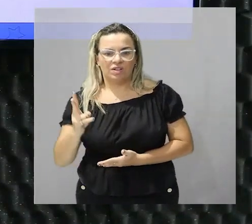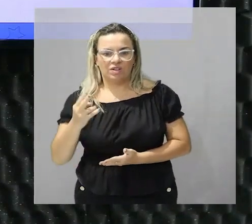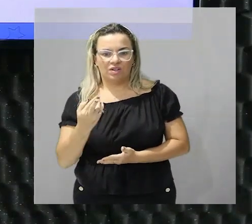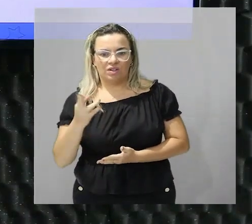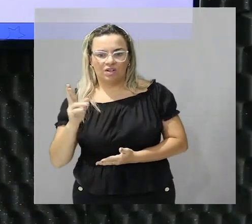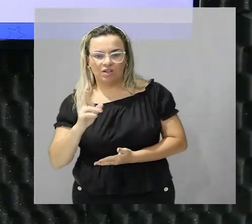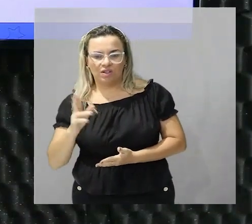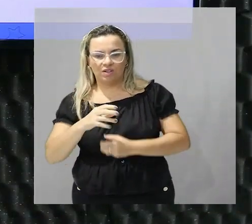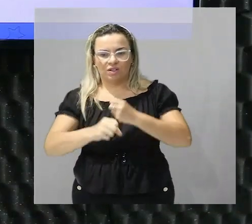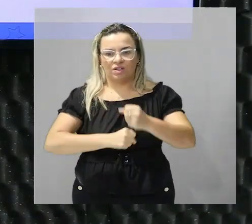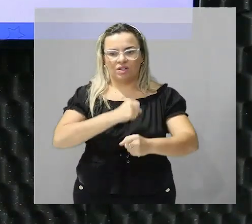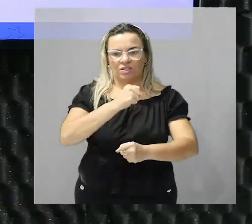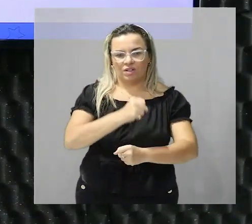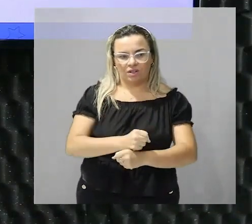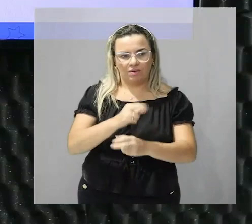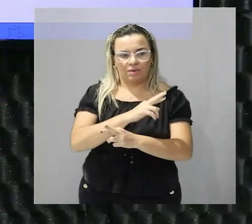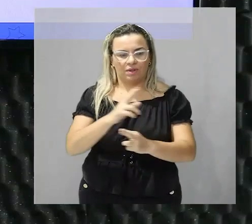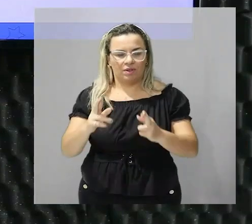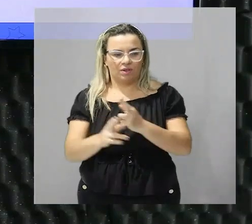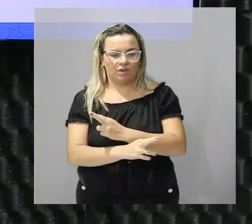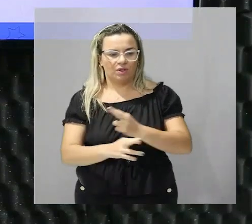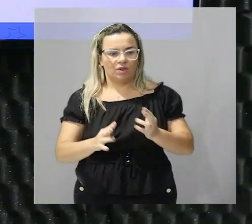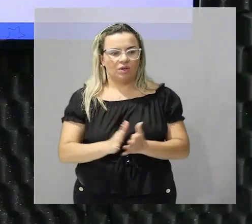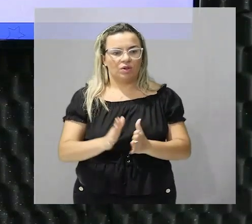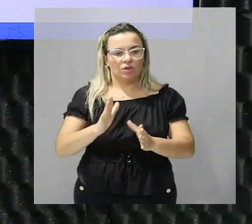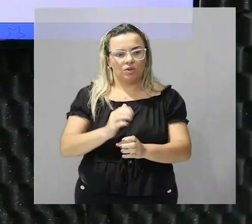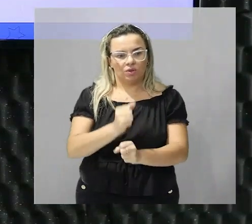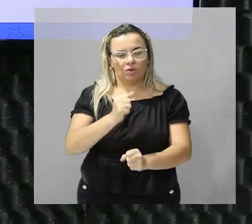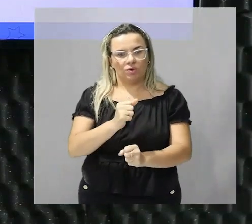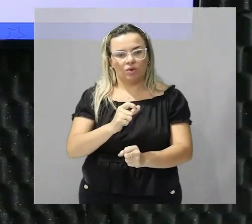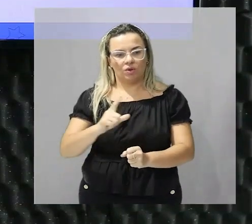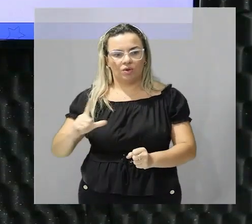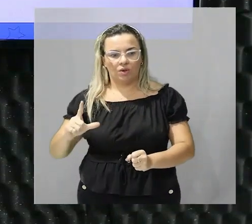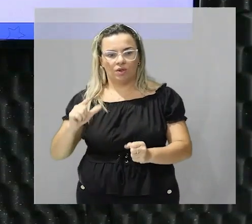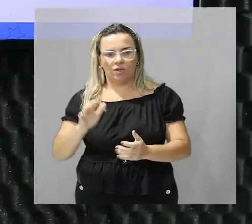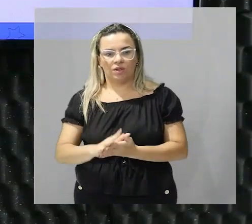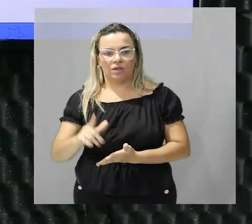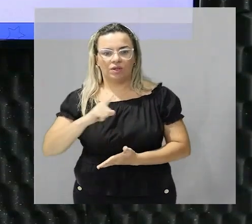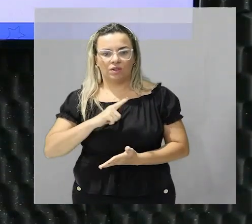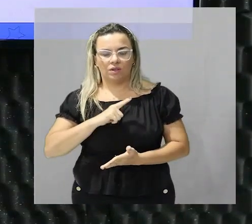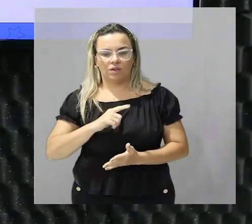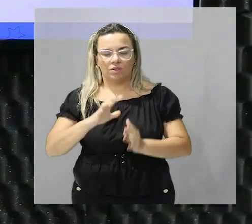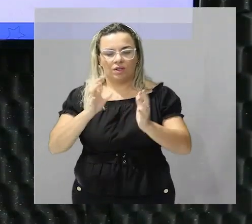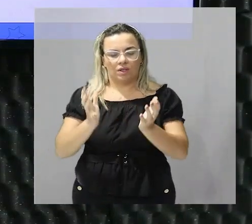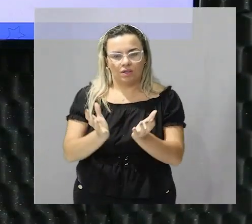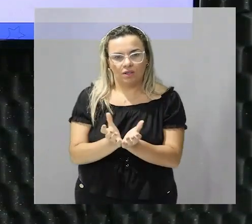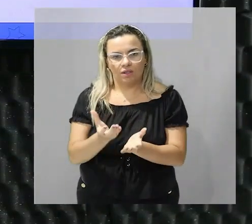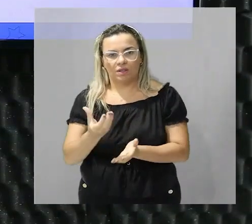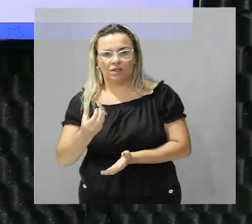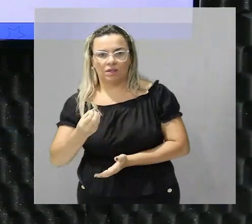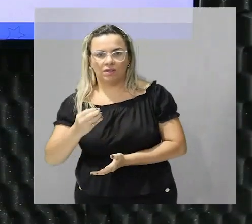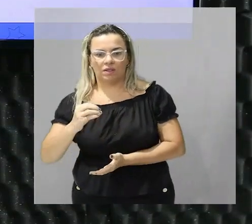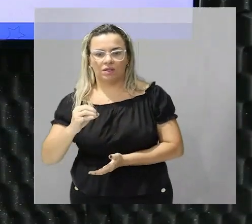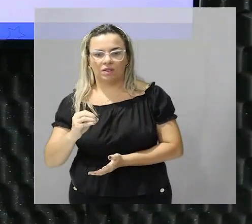L que obteve em função das sacas de 60 quilos vendidas.